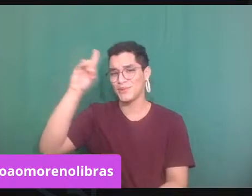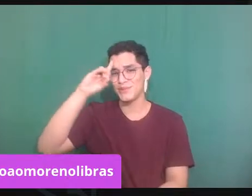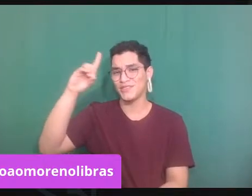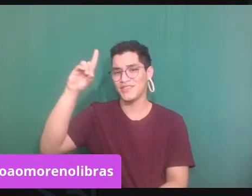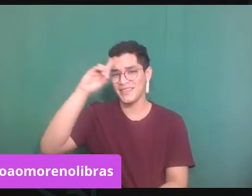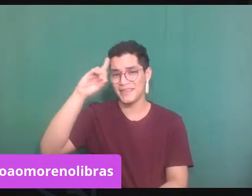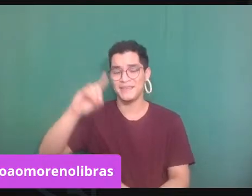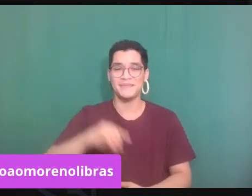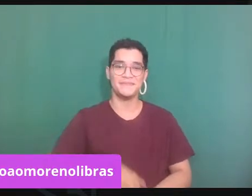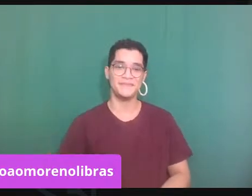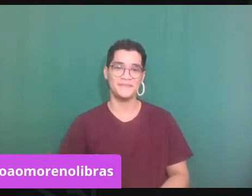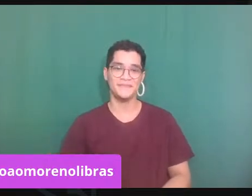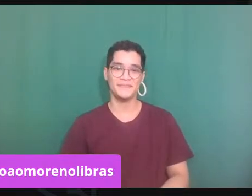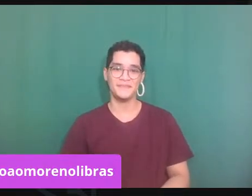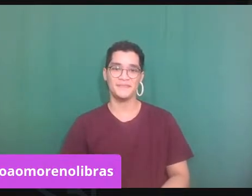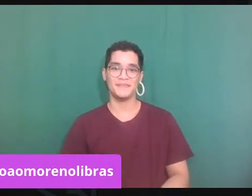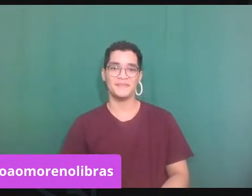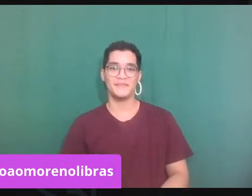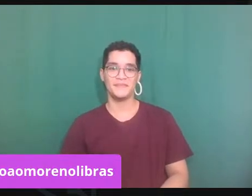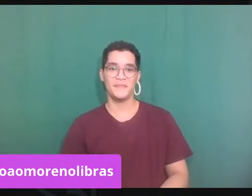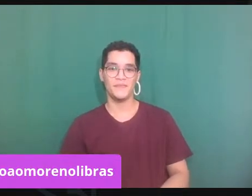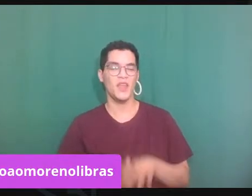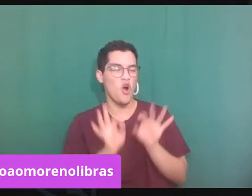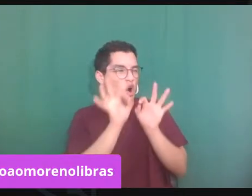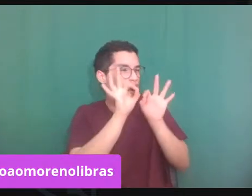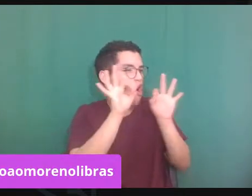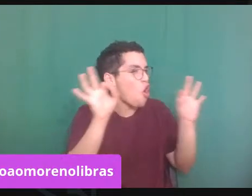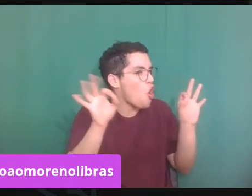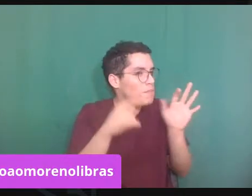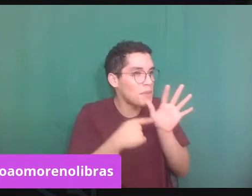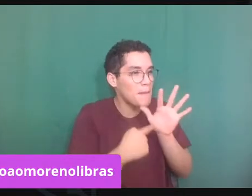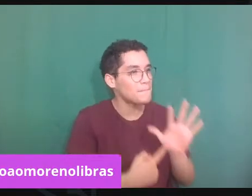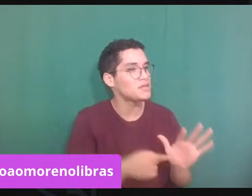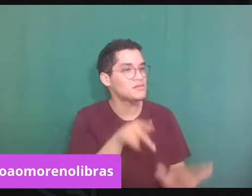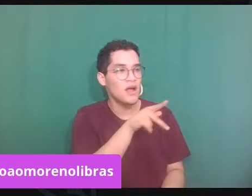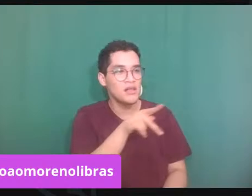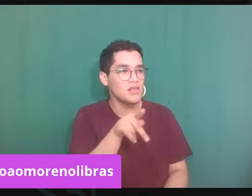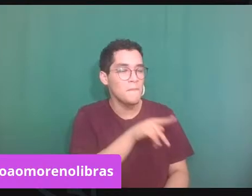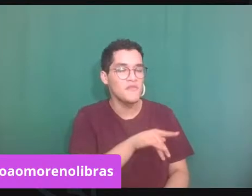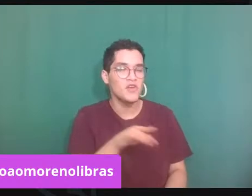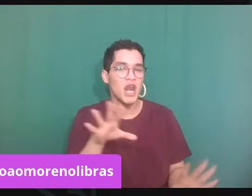A Elisiane Albuquerque disse, ótima explanação.